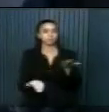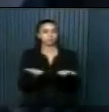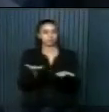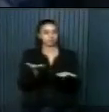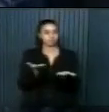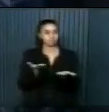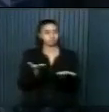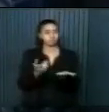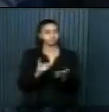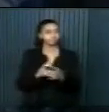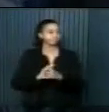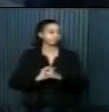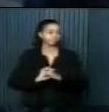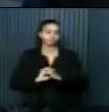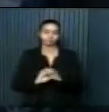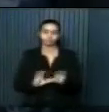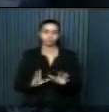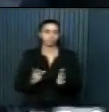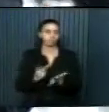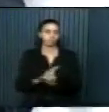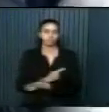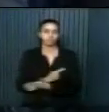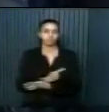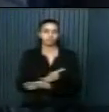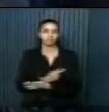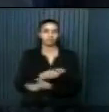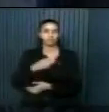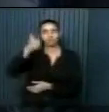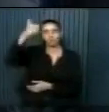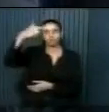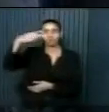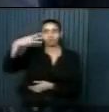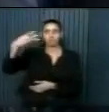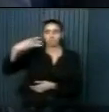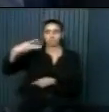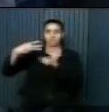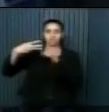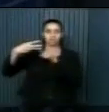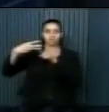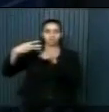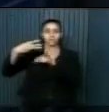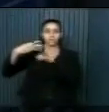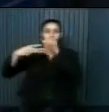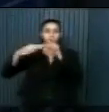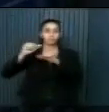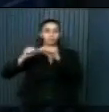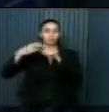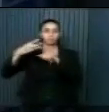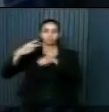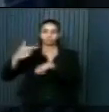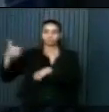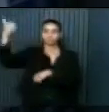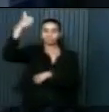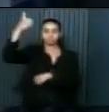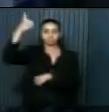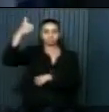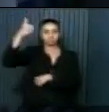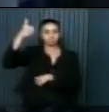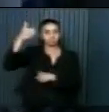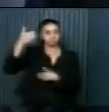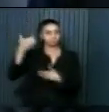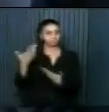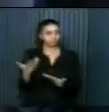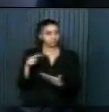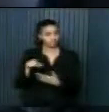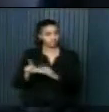atuarial deixa de ser a terceira da ordem de prioridade para ser a primeira da ordem de prioridade nessa lei estadual